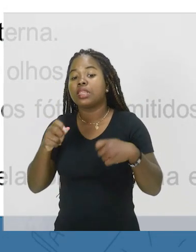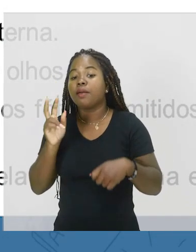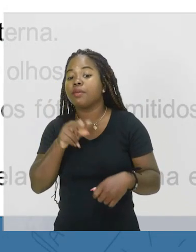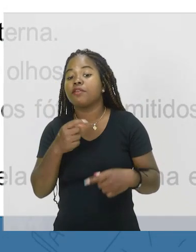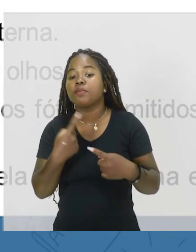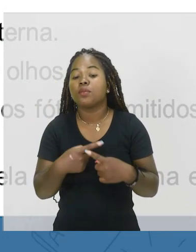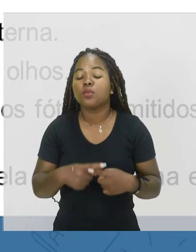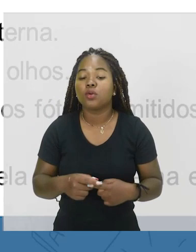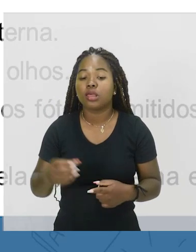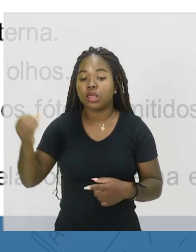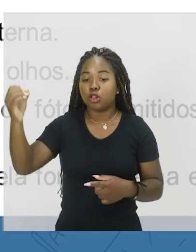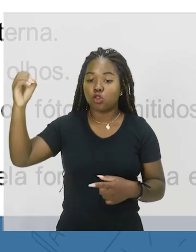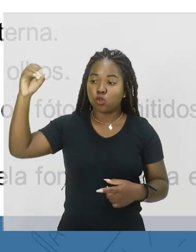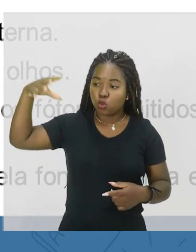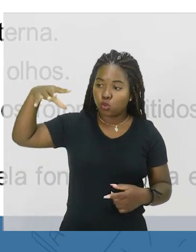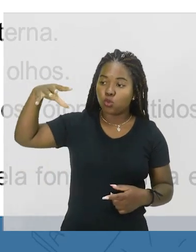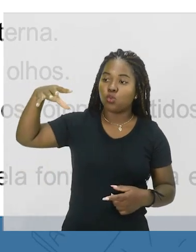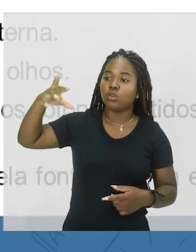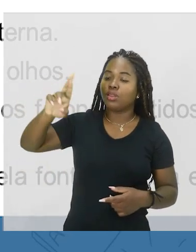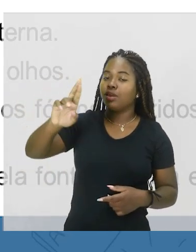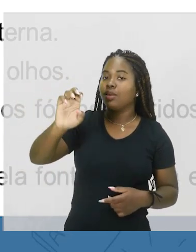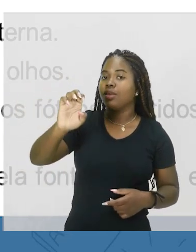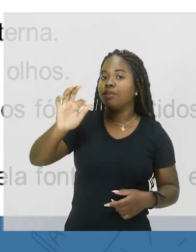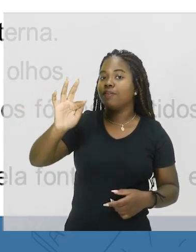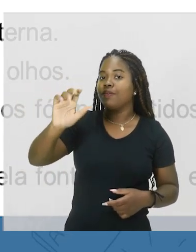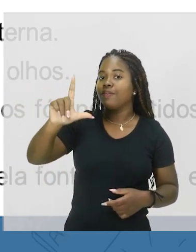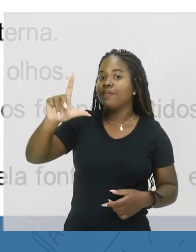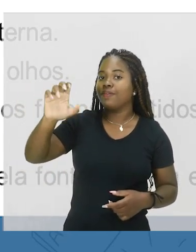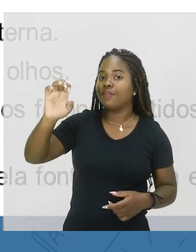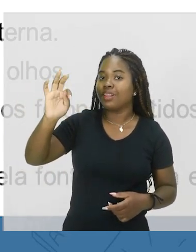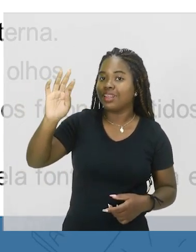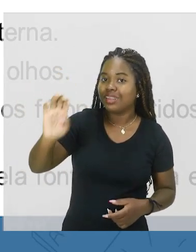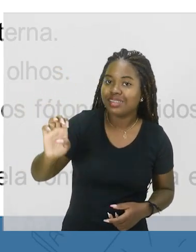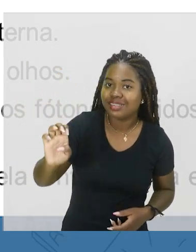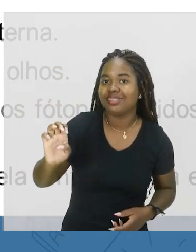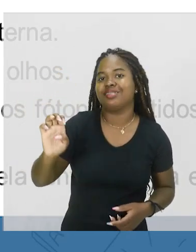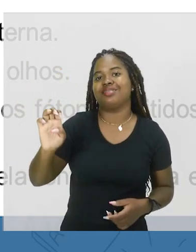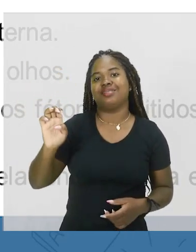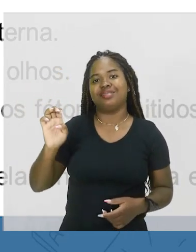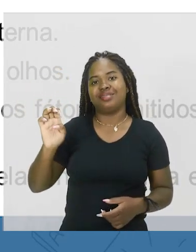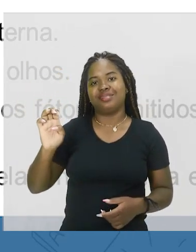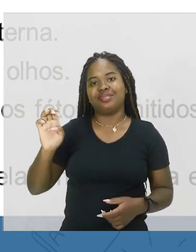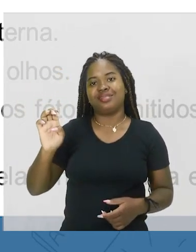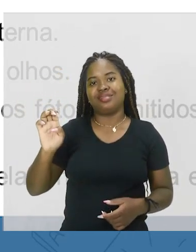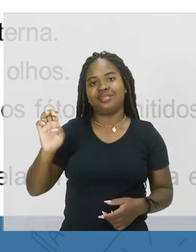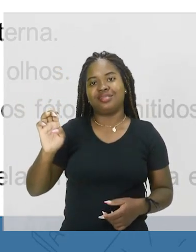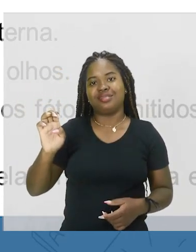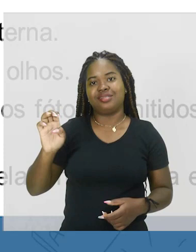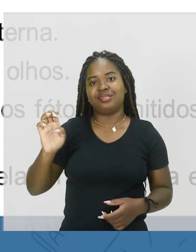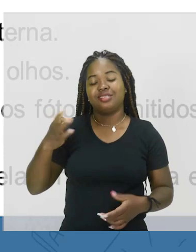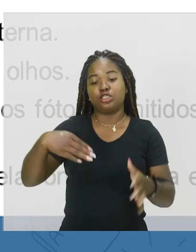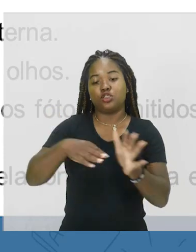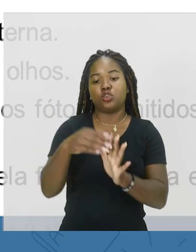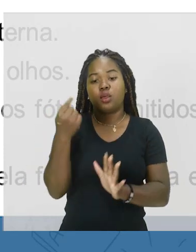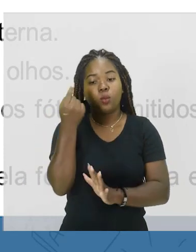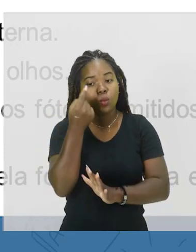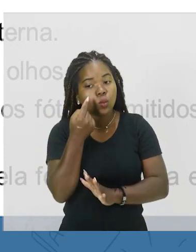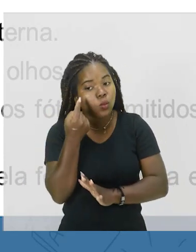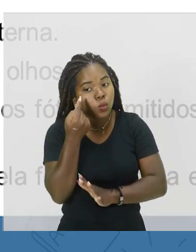Ela é refletida, e esses raios refletidos atingem os olhos, né? Atinge o olho